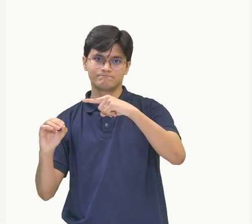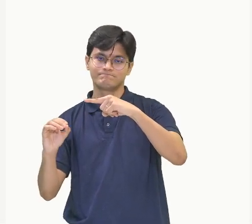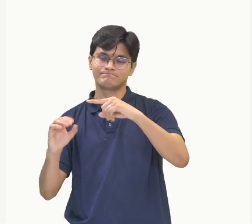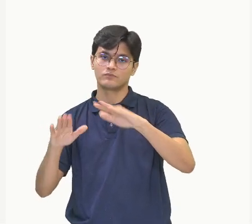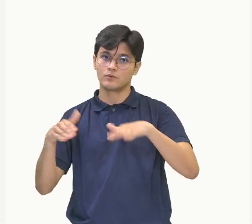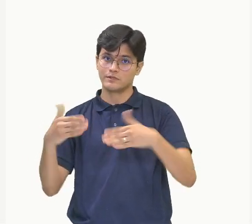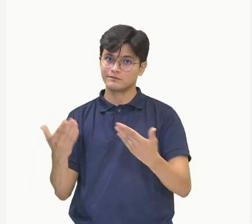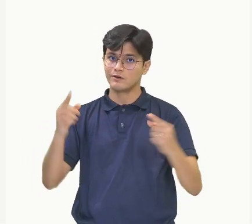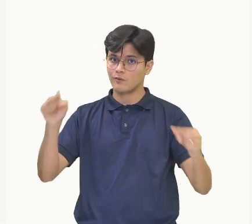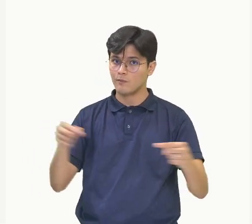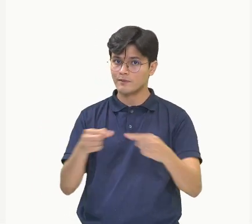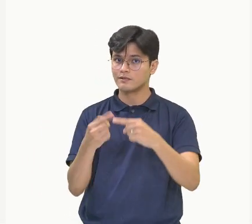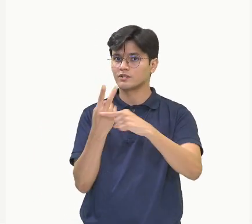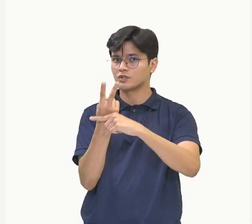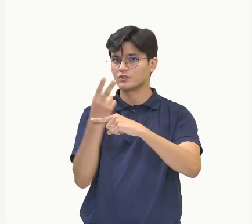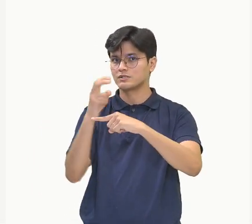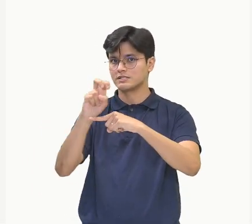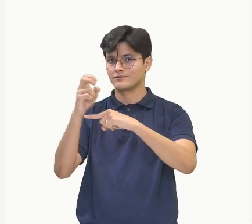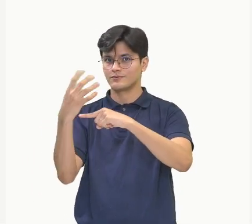254. Ou seja,